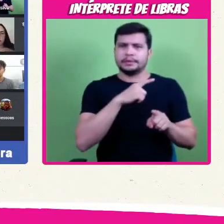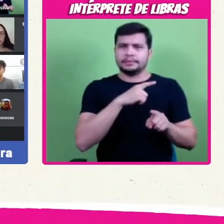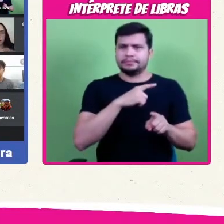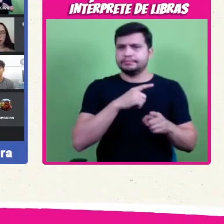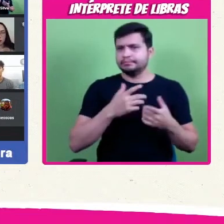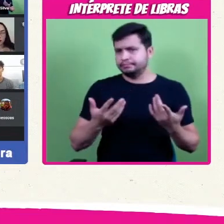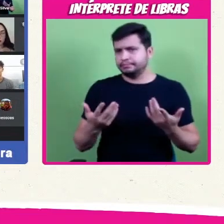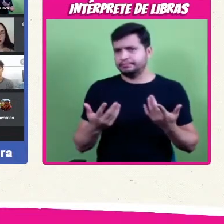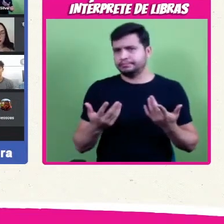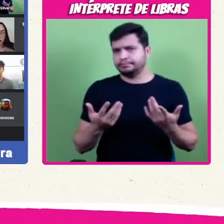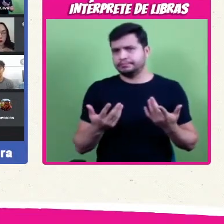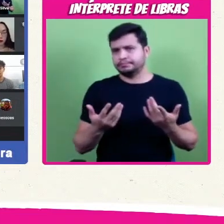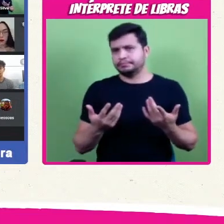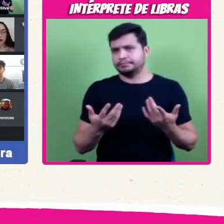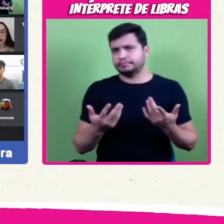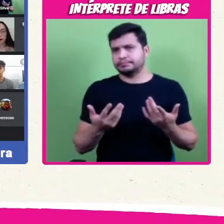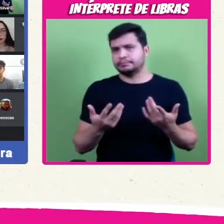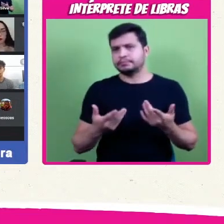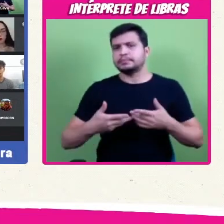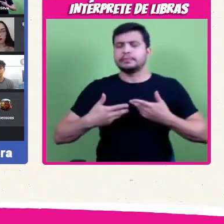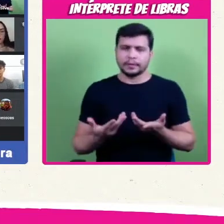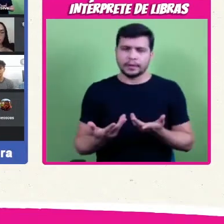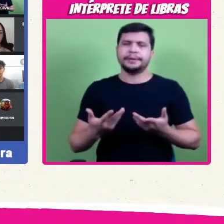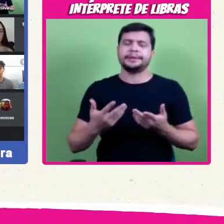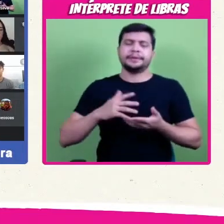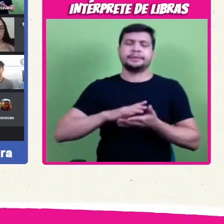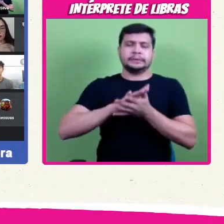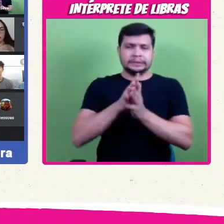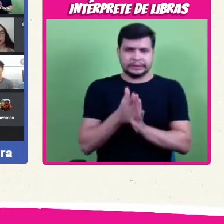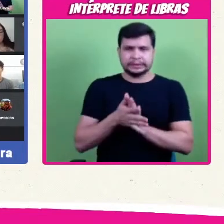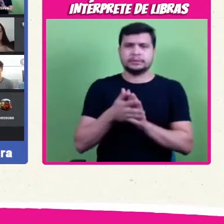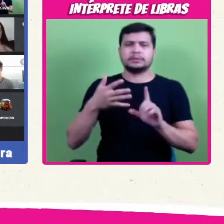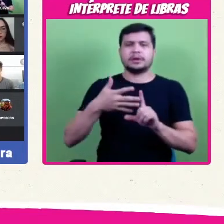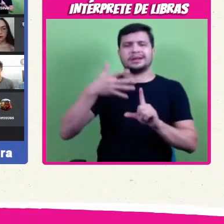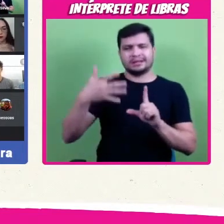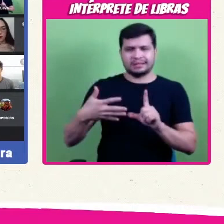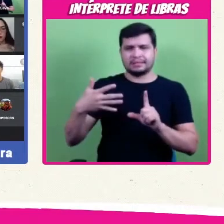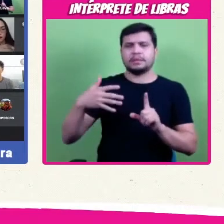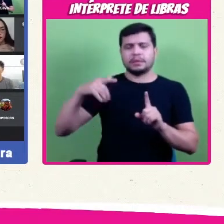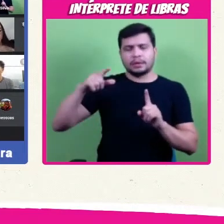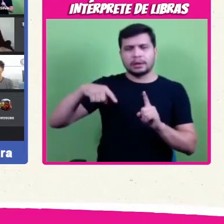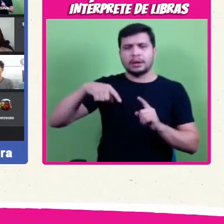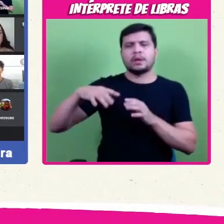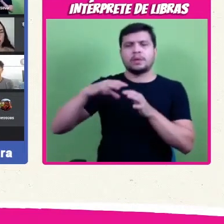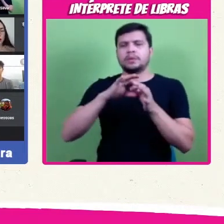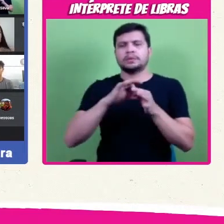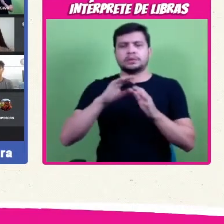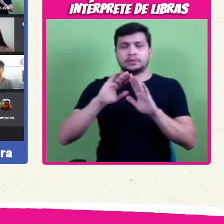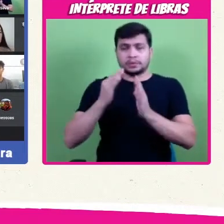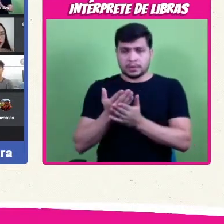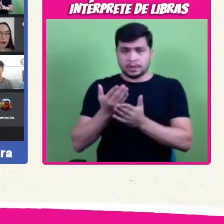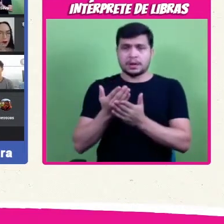E essa questão da LGBTfobia no contexto escolar, ele interfere não só no abandono escolar, mas no processo